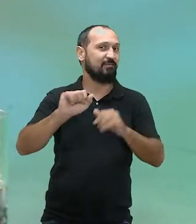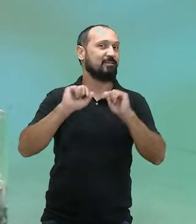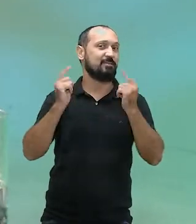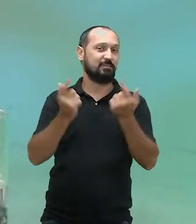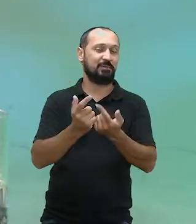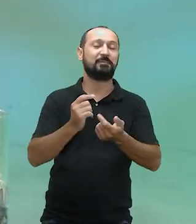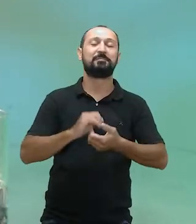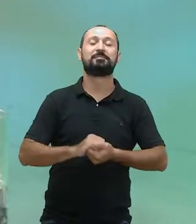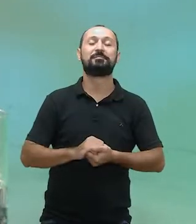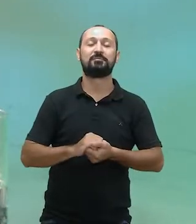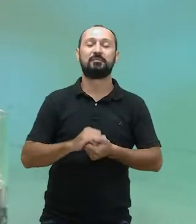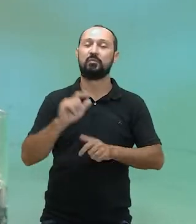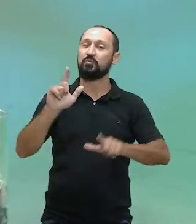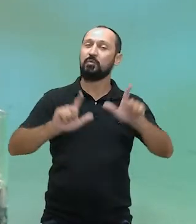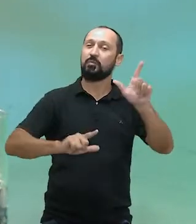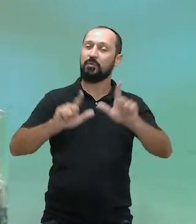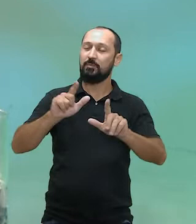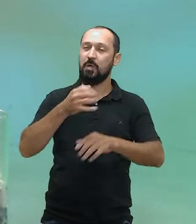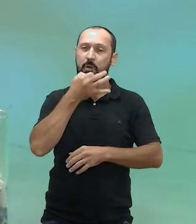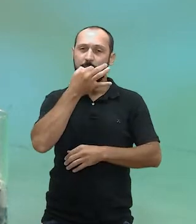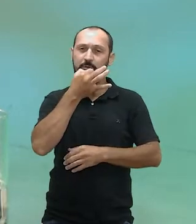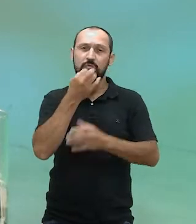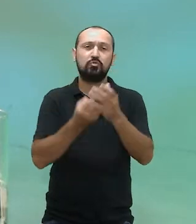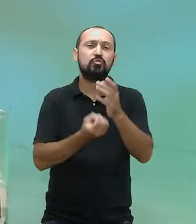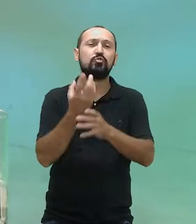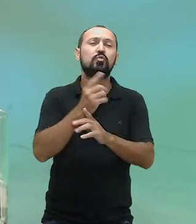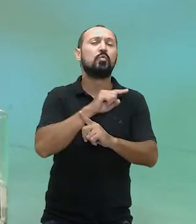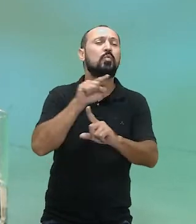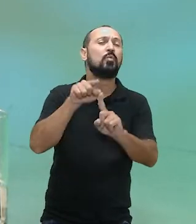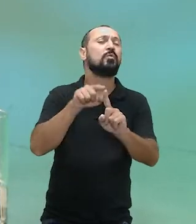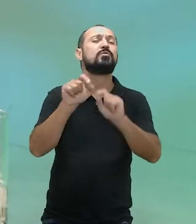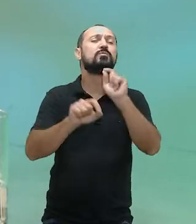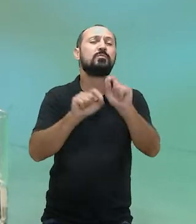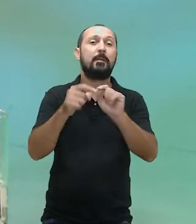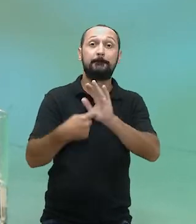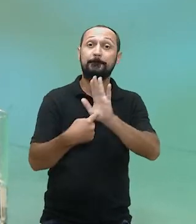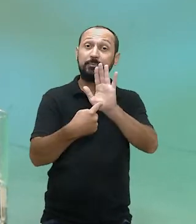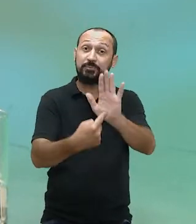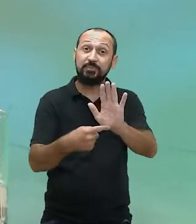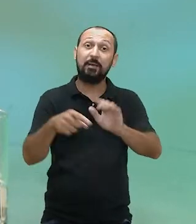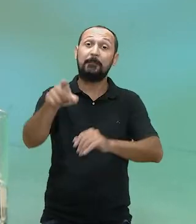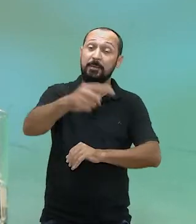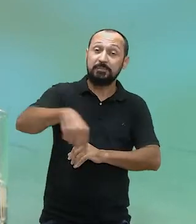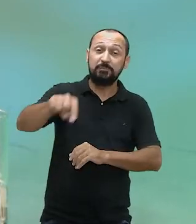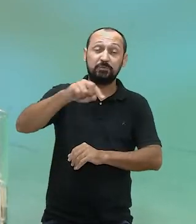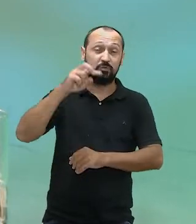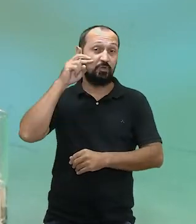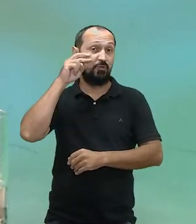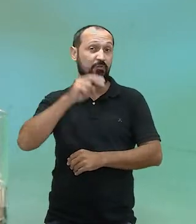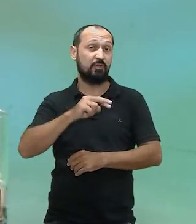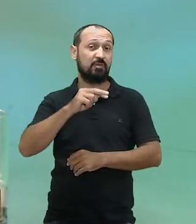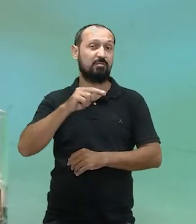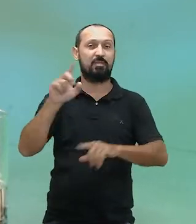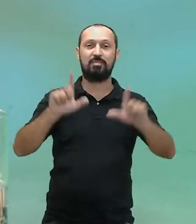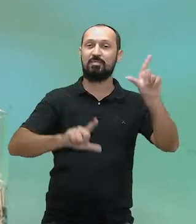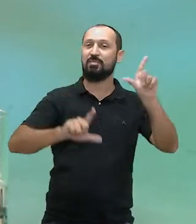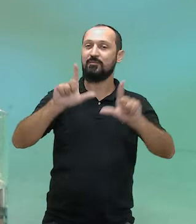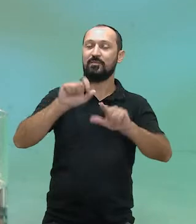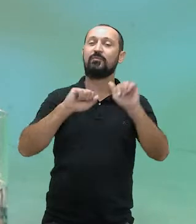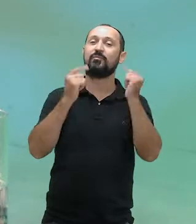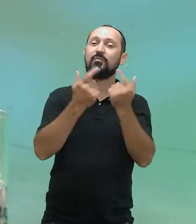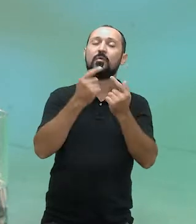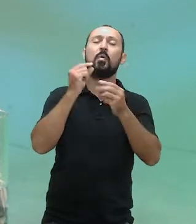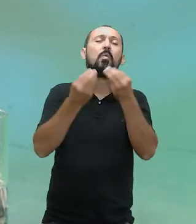Estadual. Nosso programa, Ponto de Vista, nasceu com o objetivo de apresentar para os telespectadores da TV Assembleia